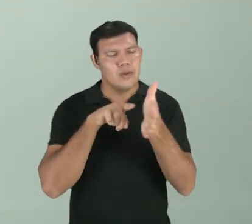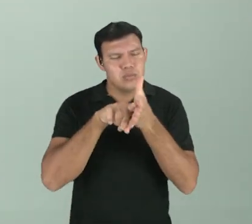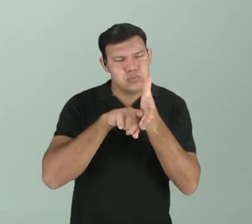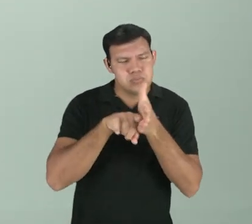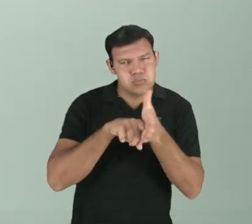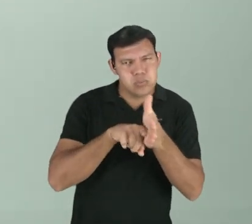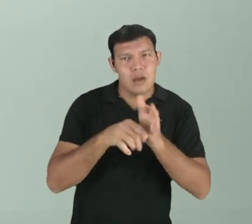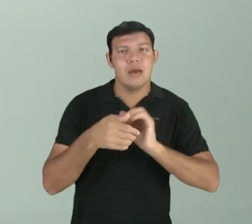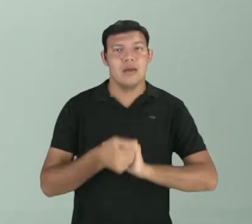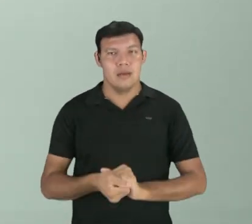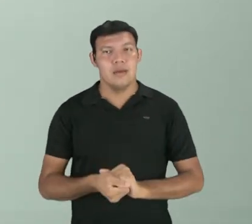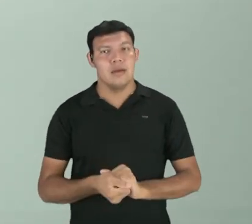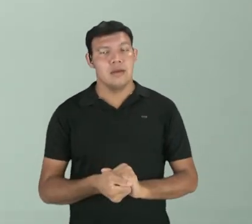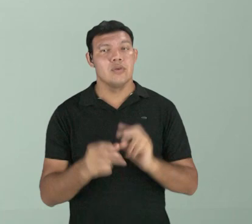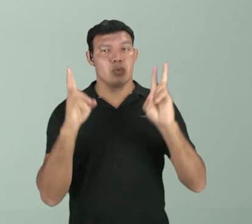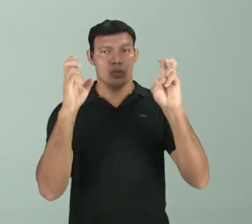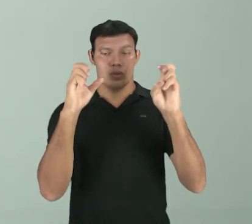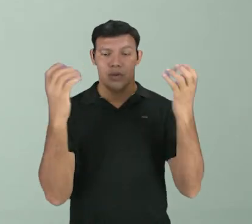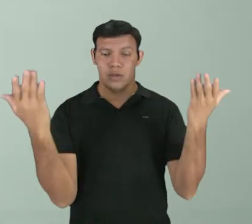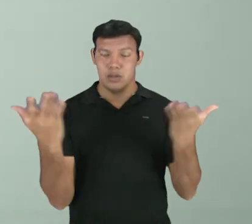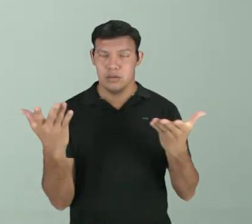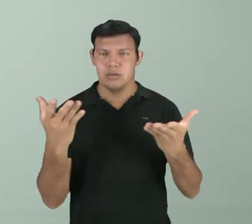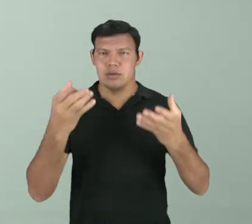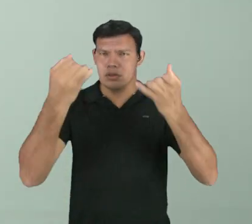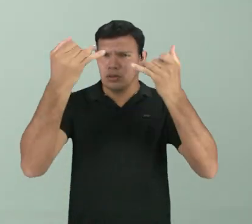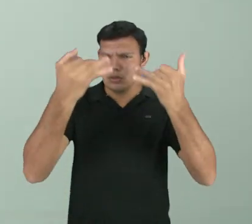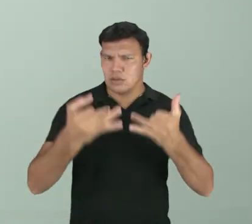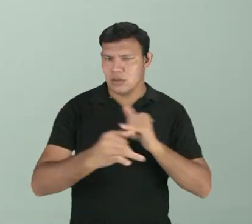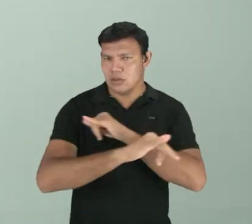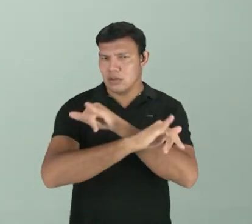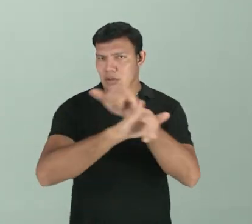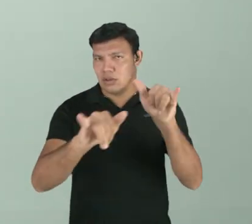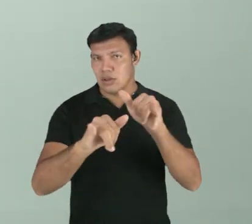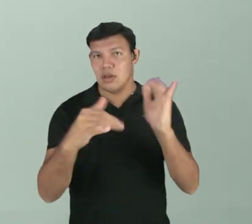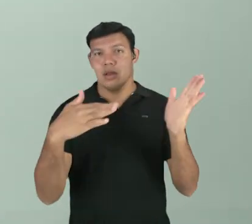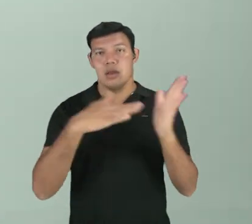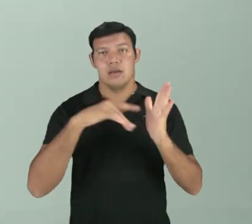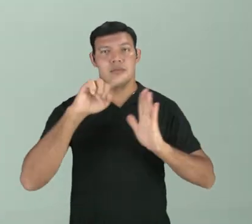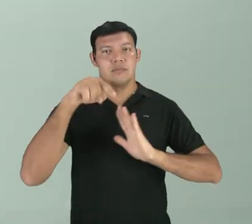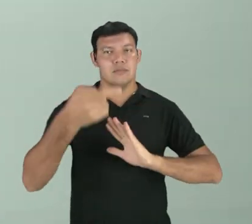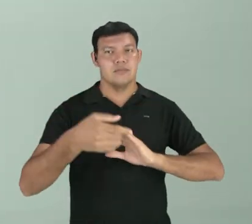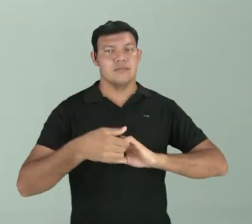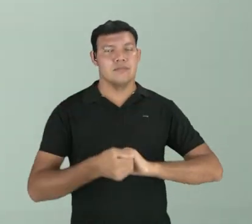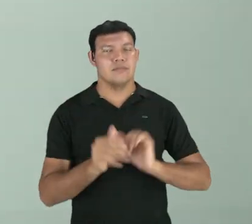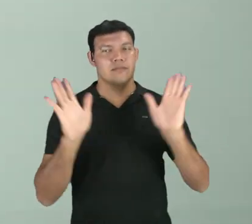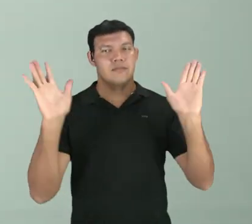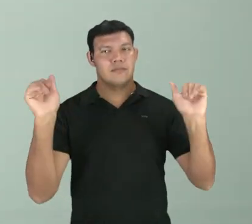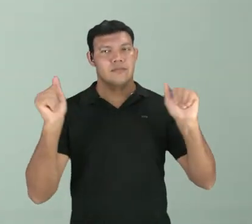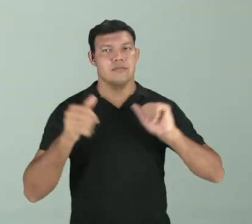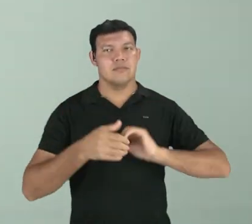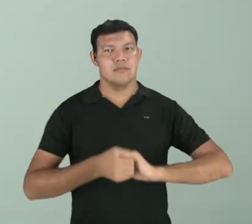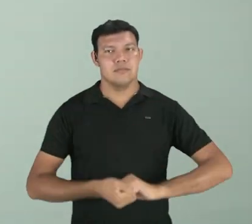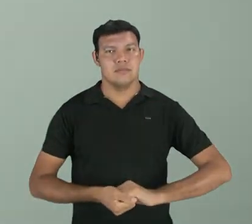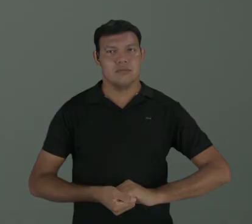mais, né, sobre esse assunto, como eu sempre digo. E até a nossa próxima aula. Tchau!